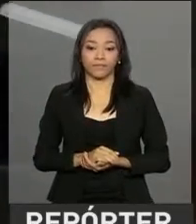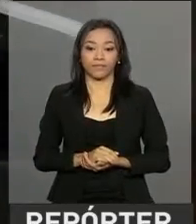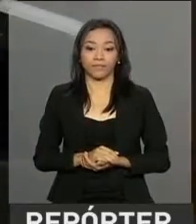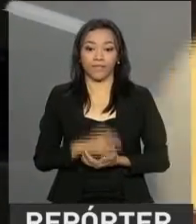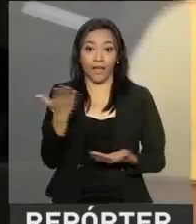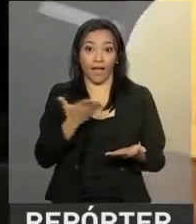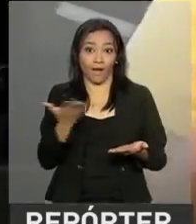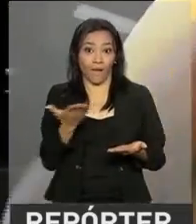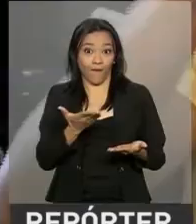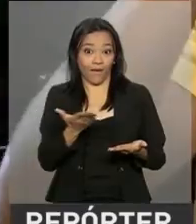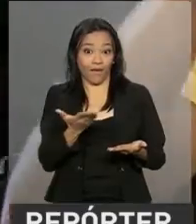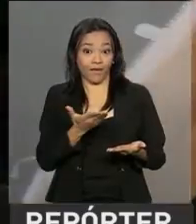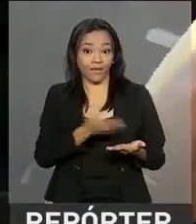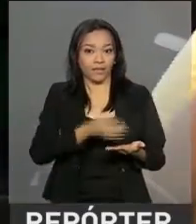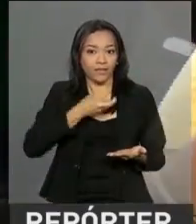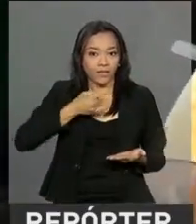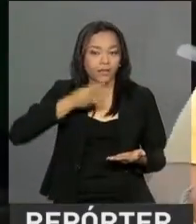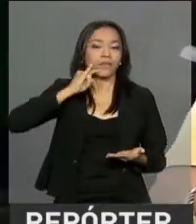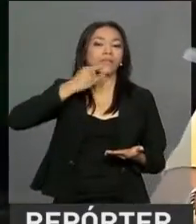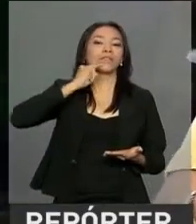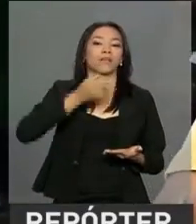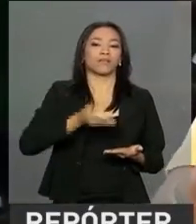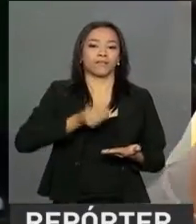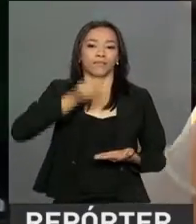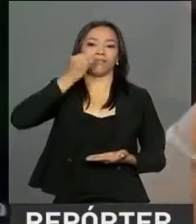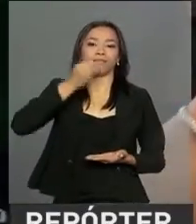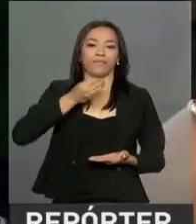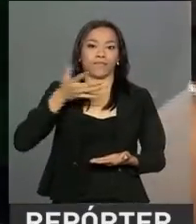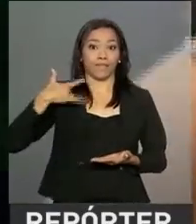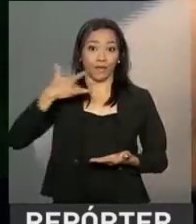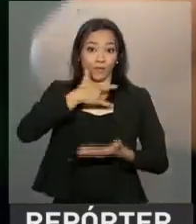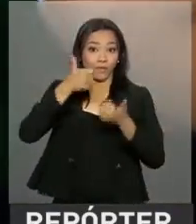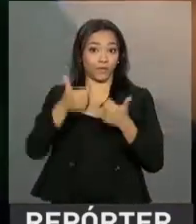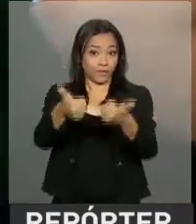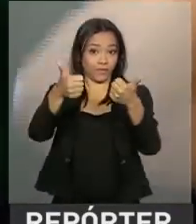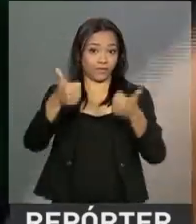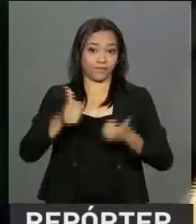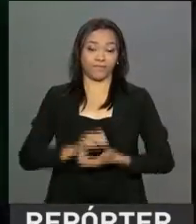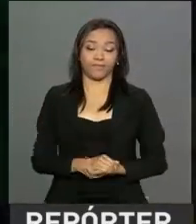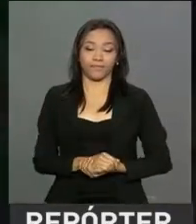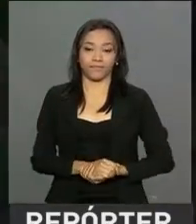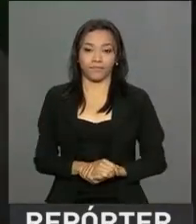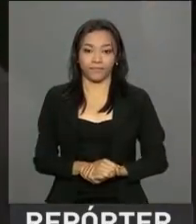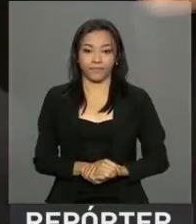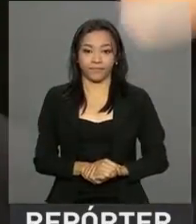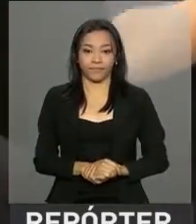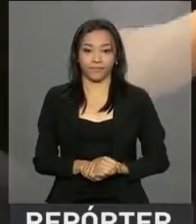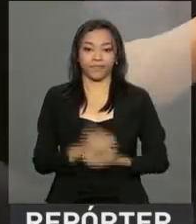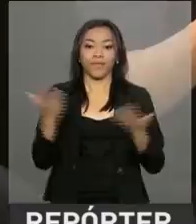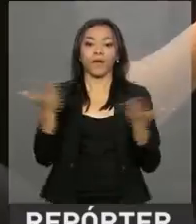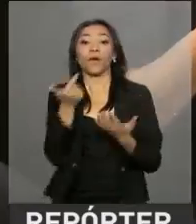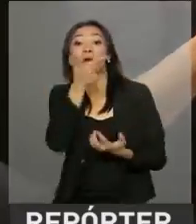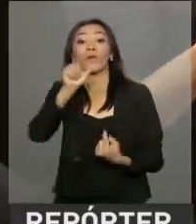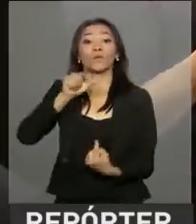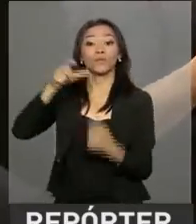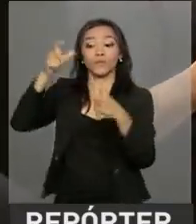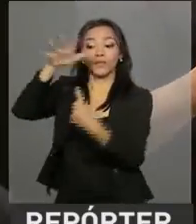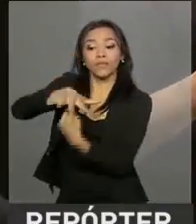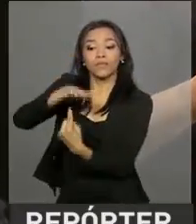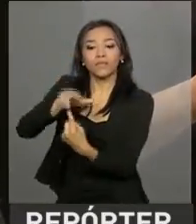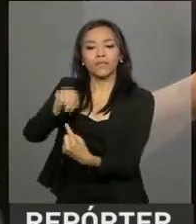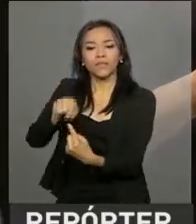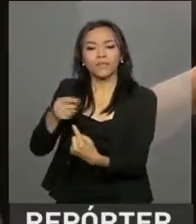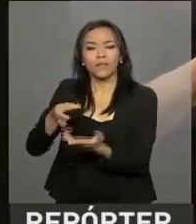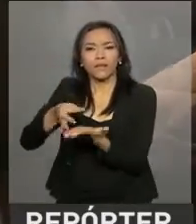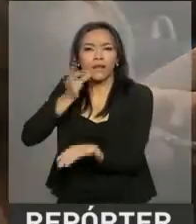E vamos terminar com a cachaça. Saúde! Aê! No stand de São Paulo, o